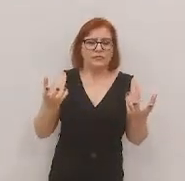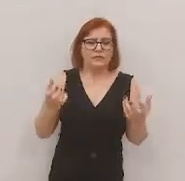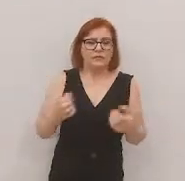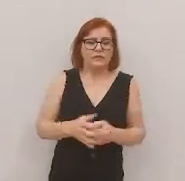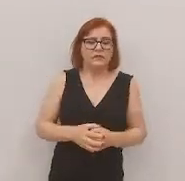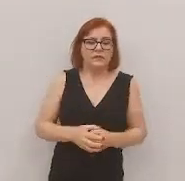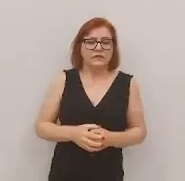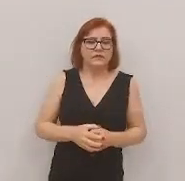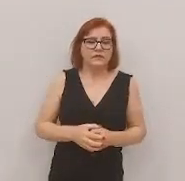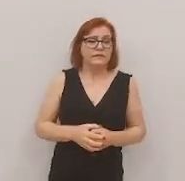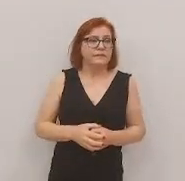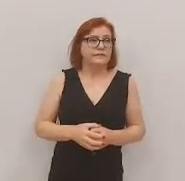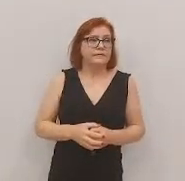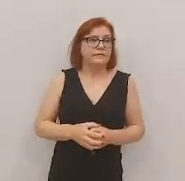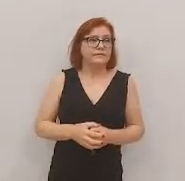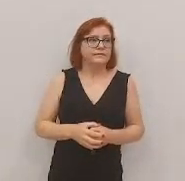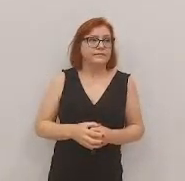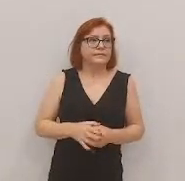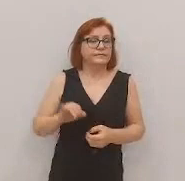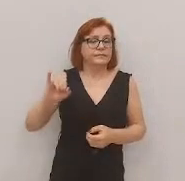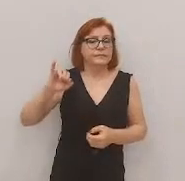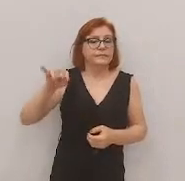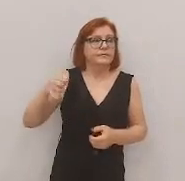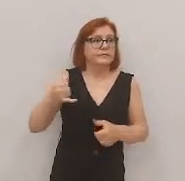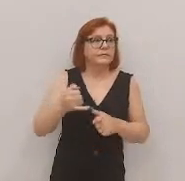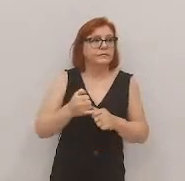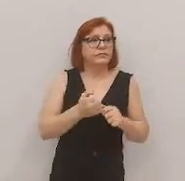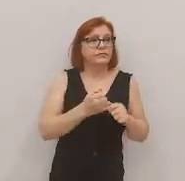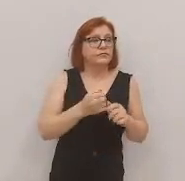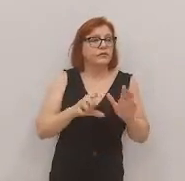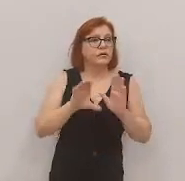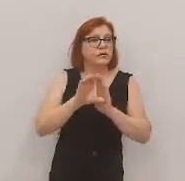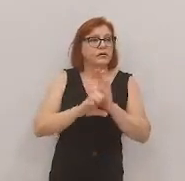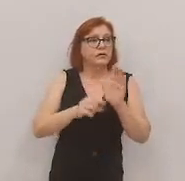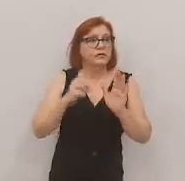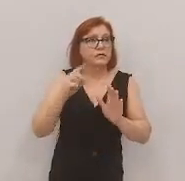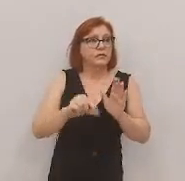Deus. Vamos ler Jó 1:12.